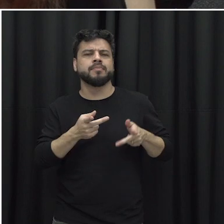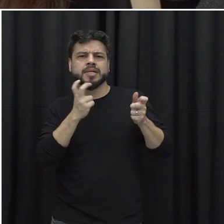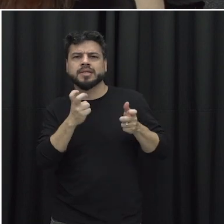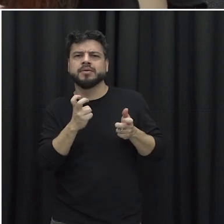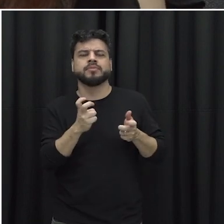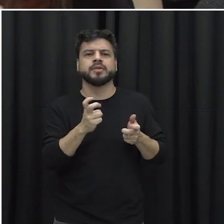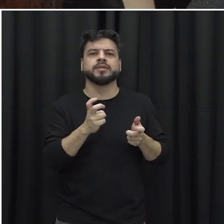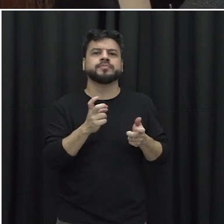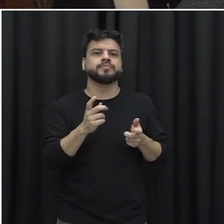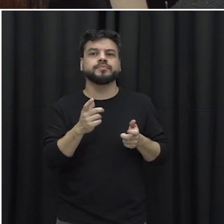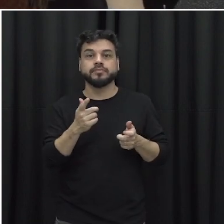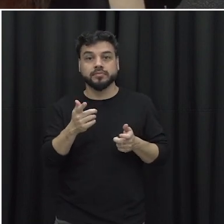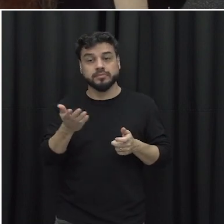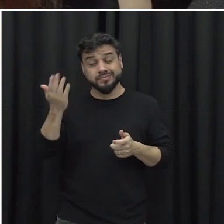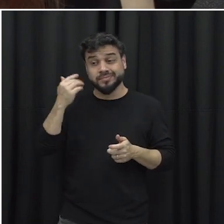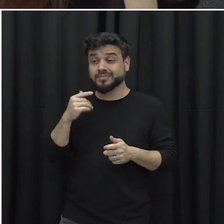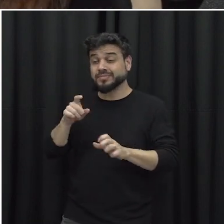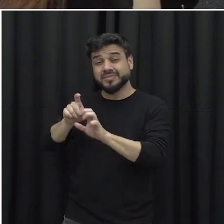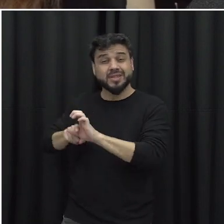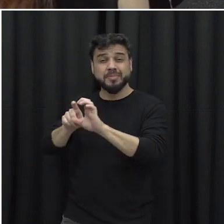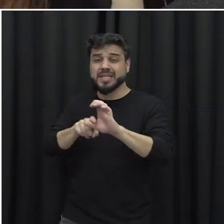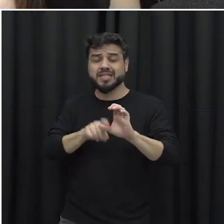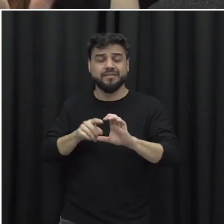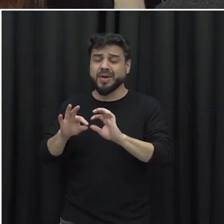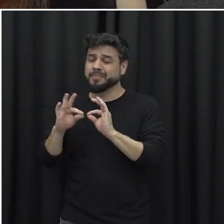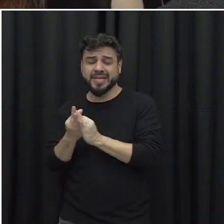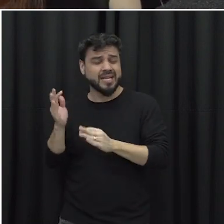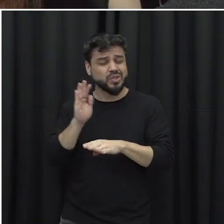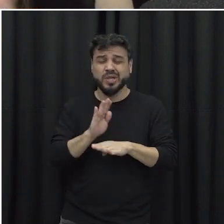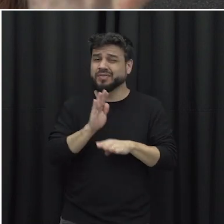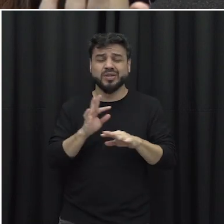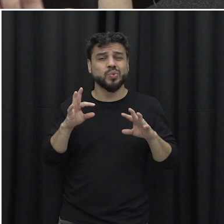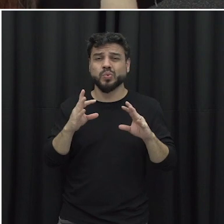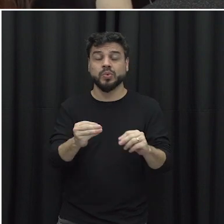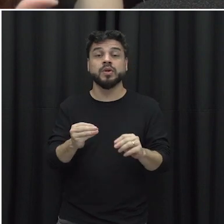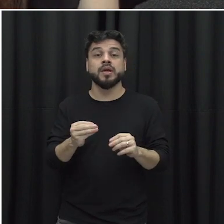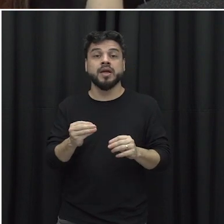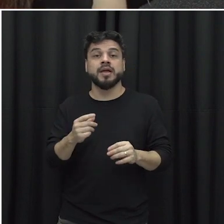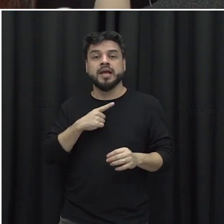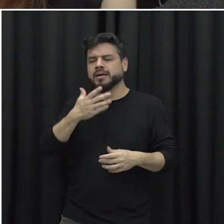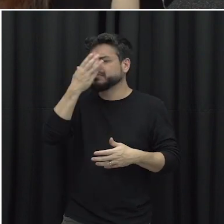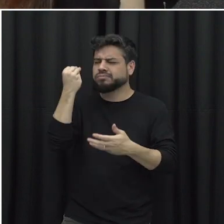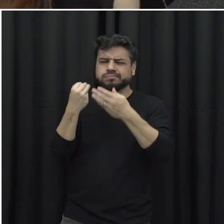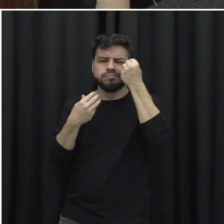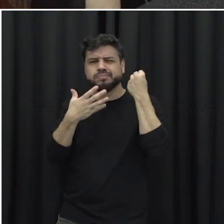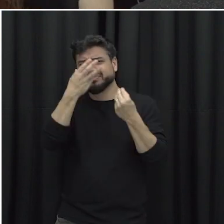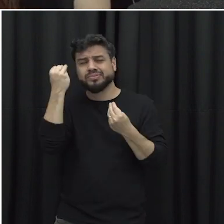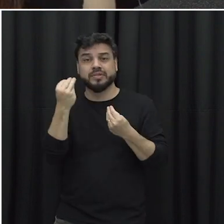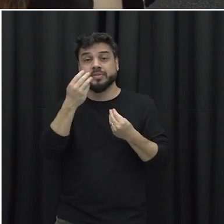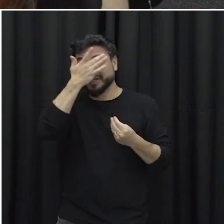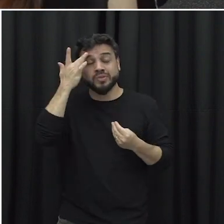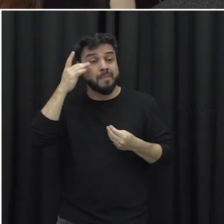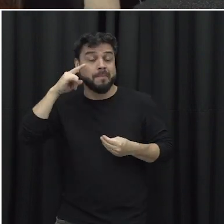independência, dependia da família para todas as atividades, esqueciam de coisas até que davam um certo perigo